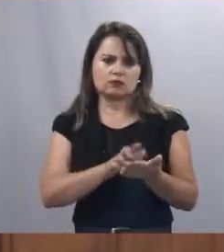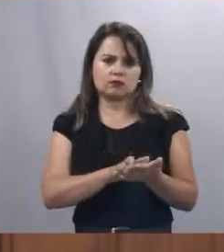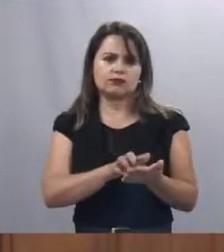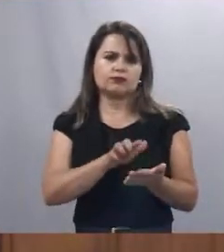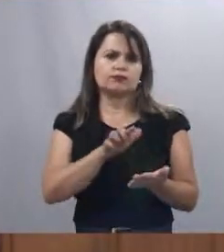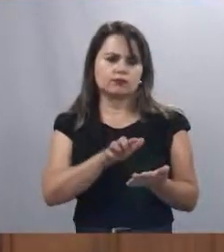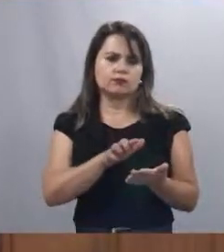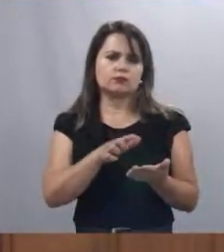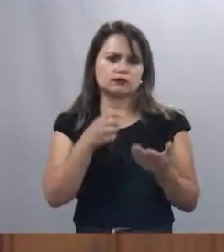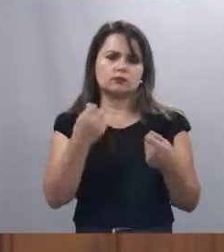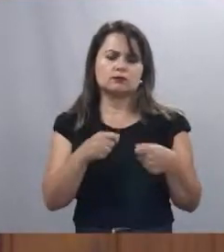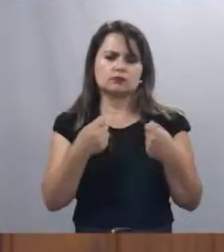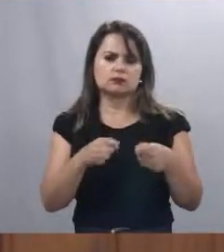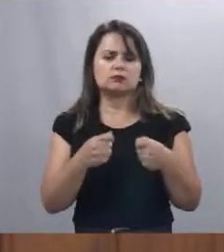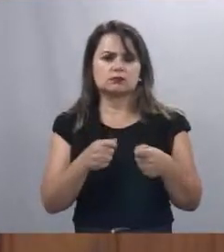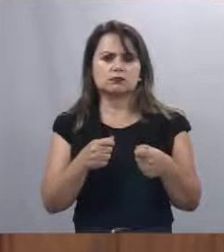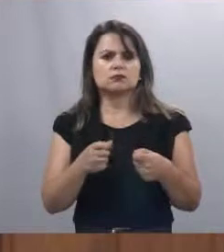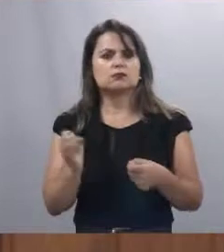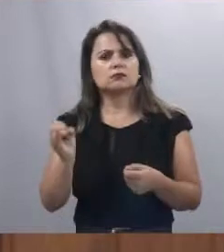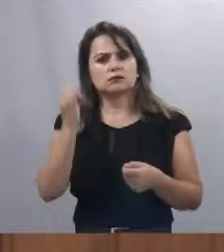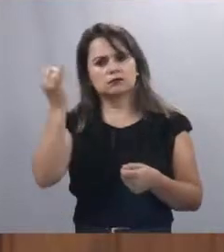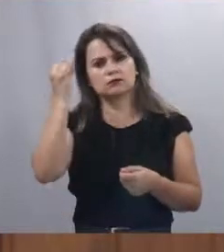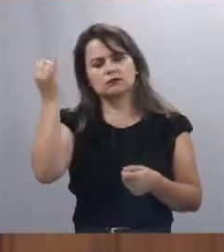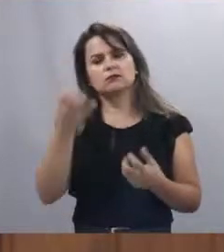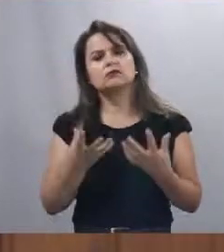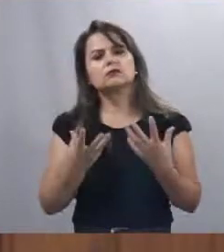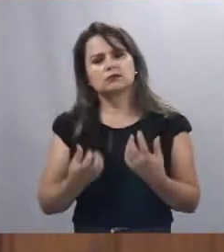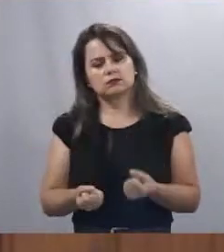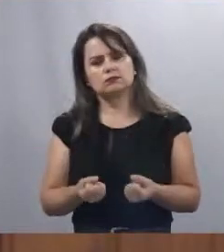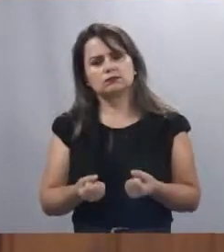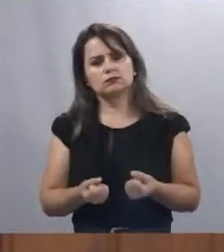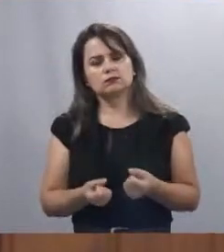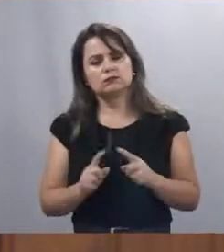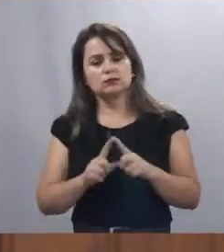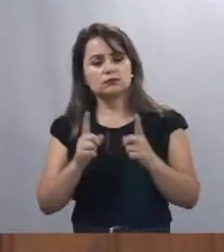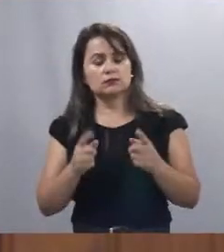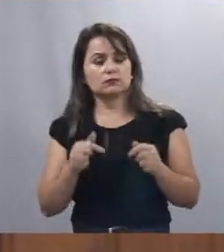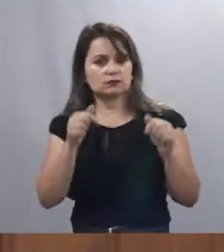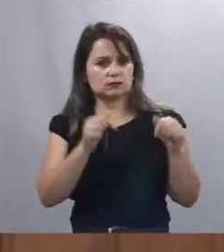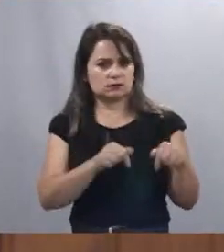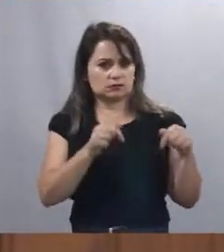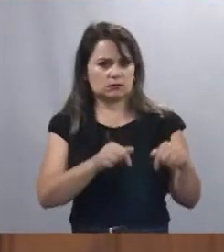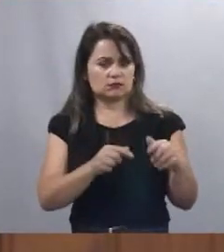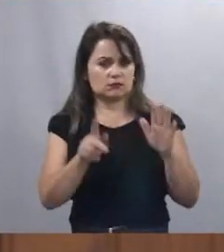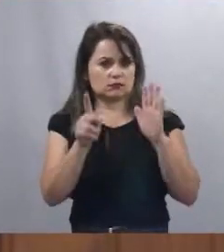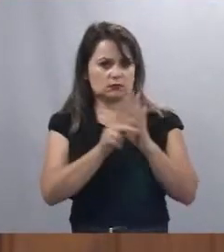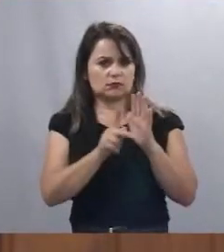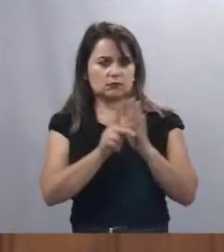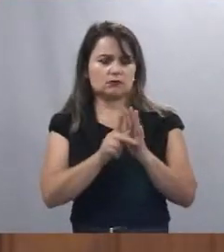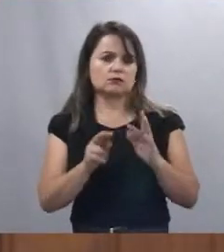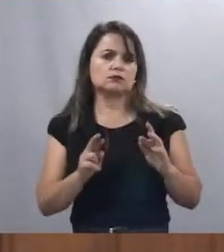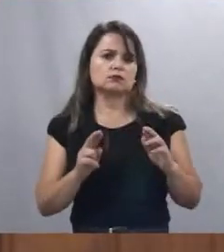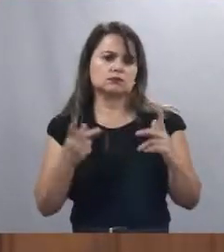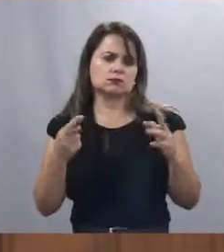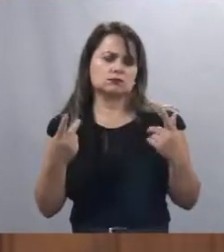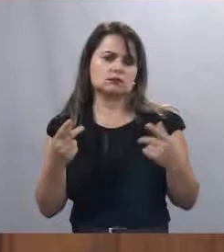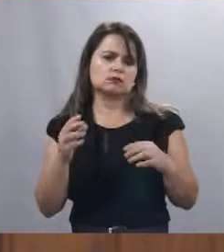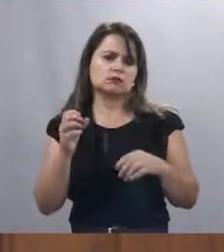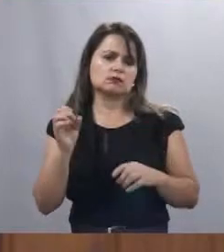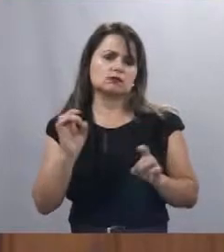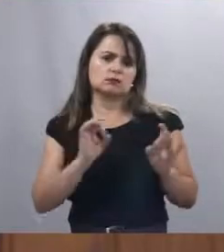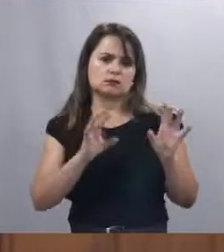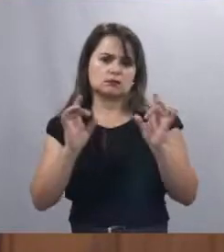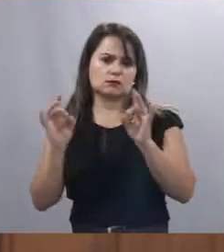nós fazemos são importantes. Mas esse, ele está na dependência de uma